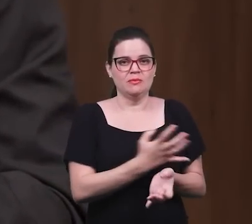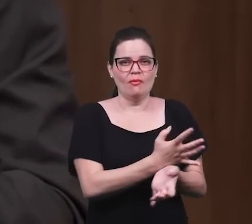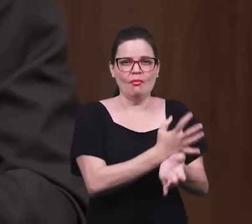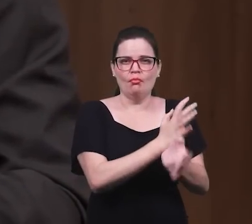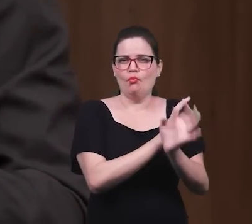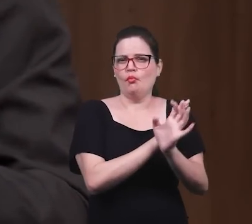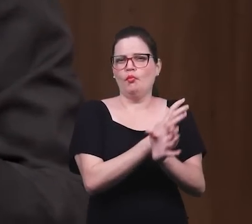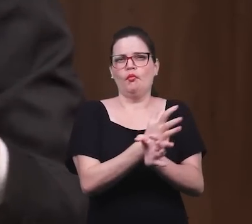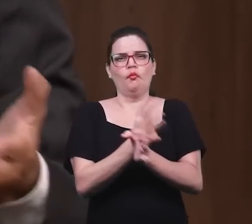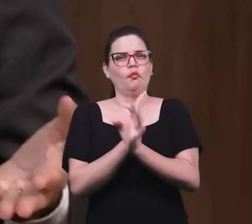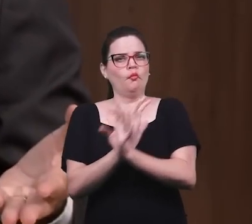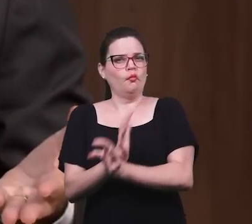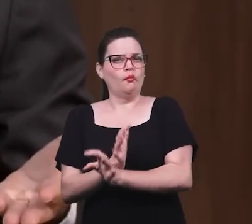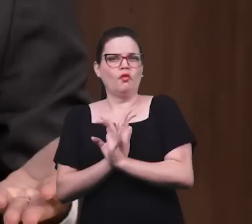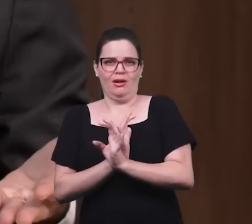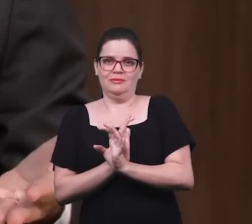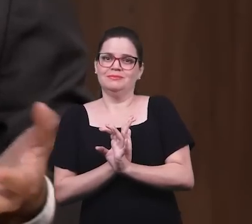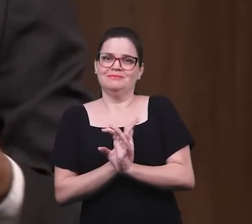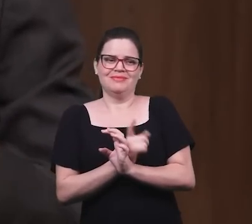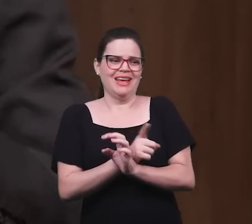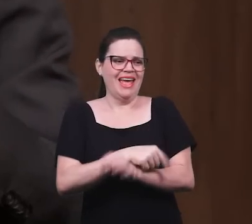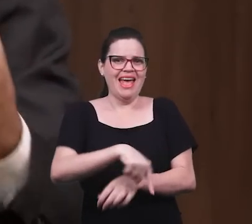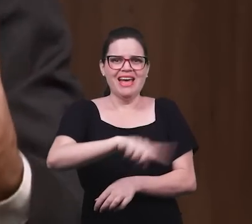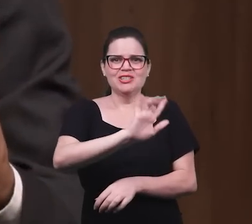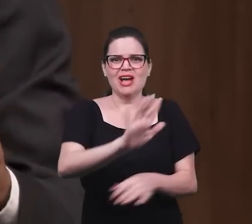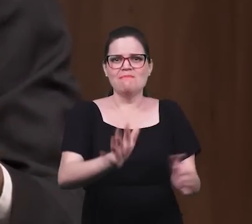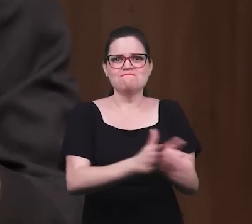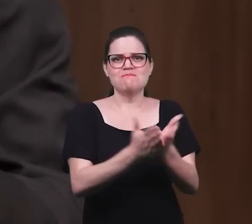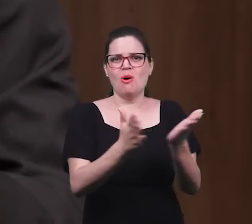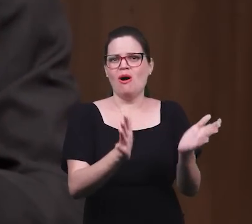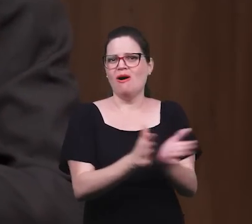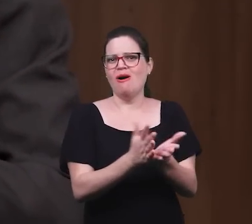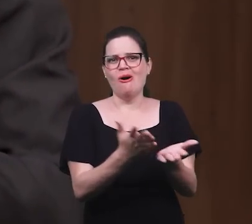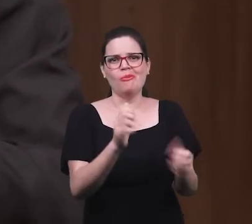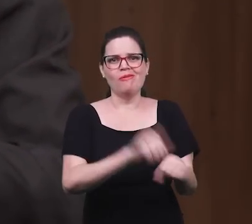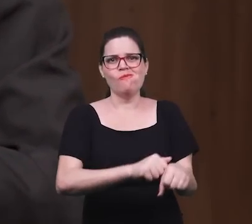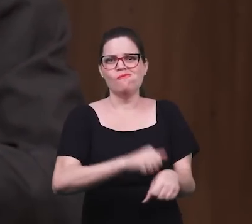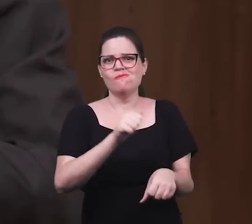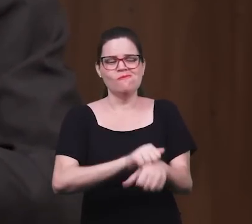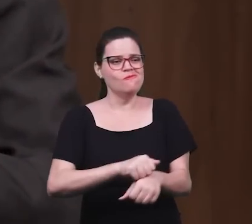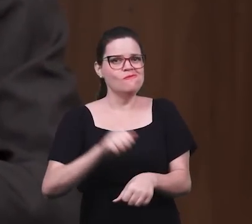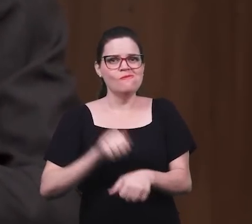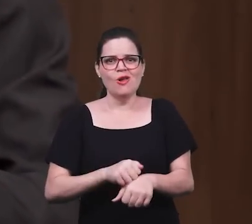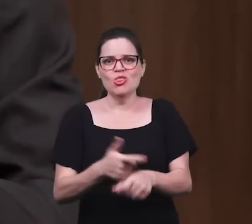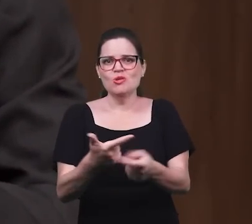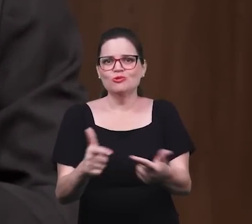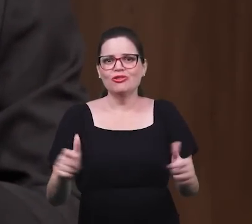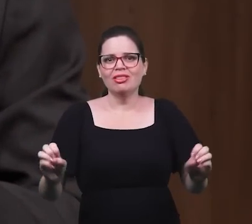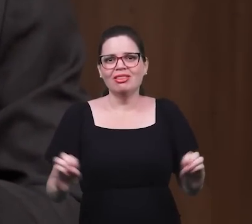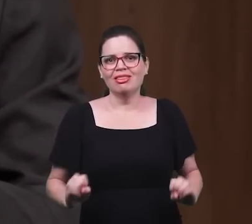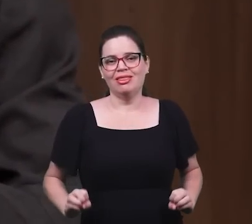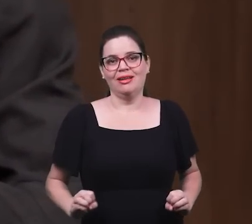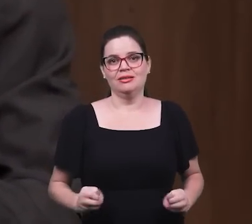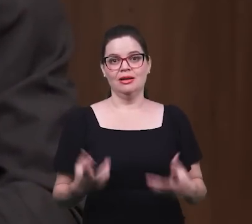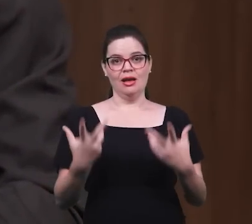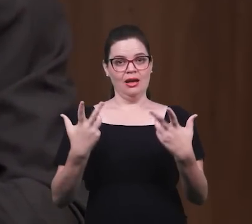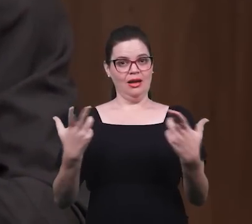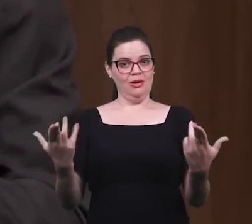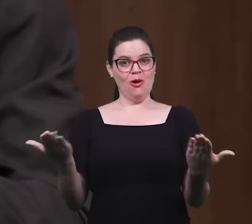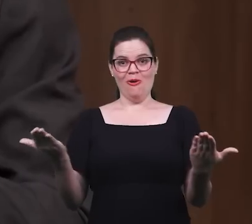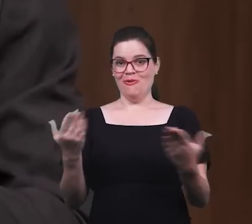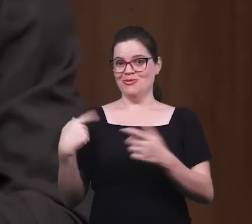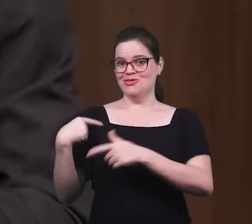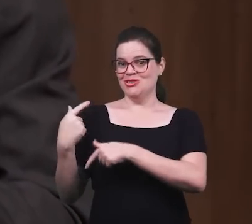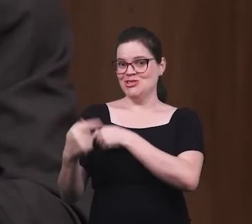traz pobreza, que é o que o mundo vive hoje espiritualmente, né? Como diz o profeta Amós, sede não de